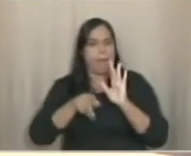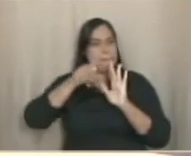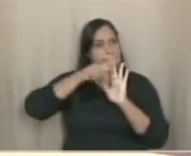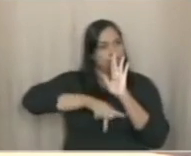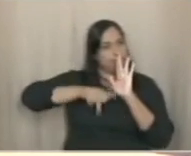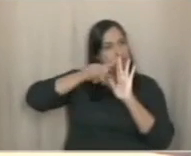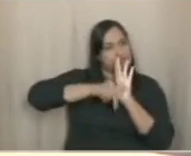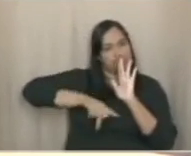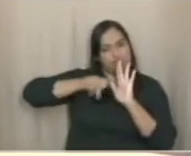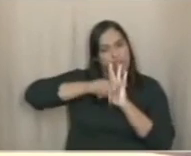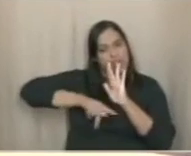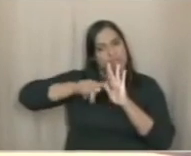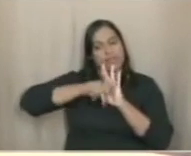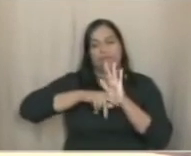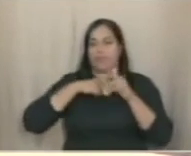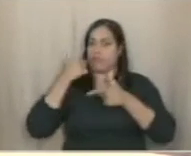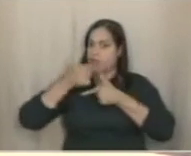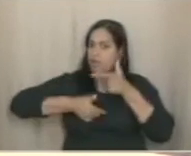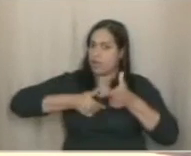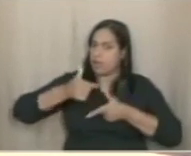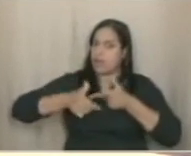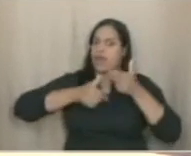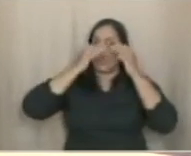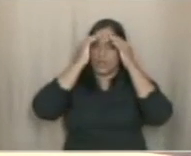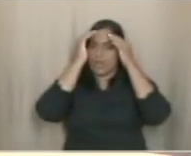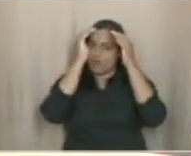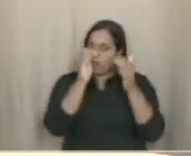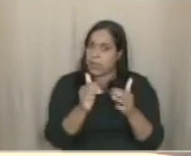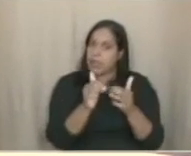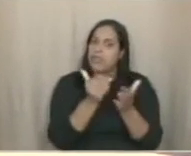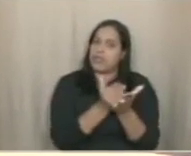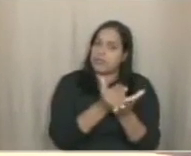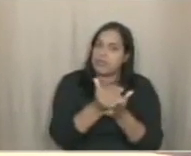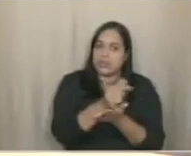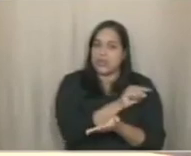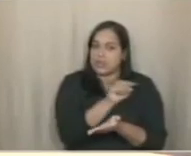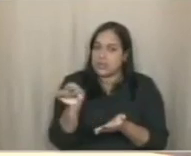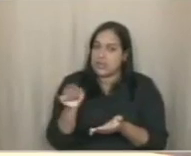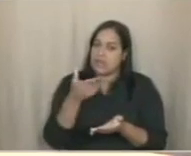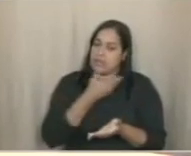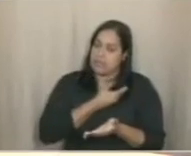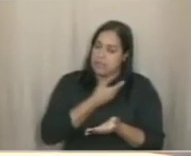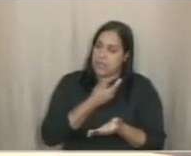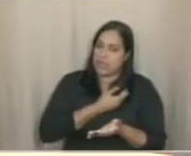verdade trabalho respeitando as iniciativas de cada colega desta casa.